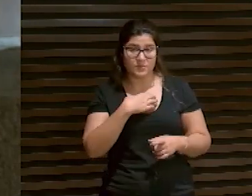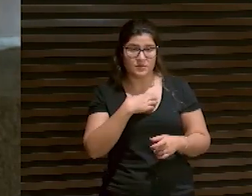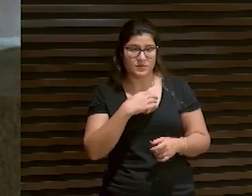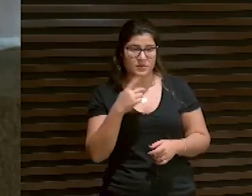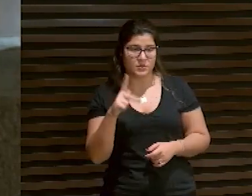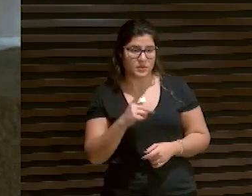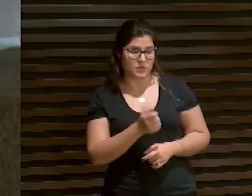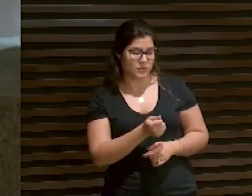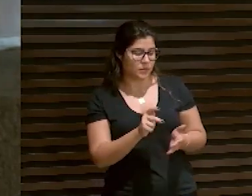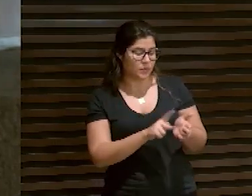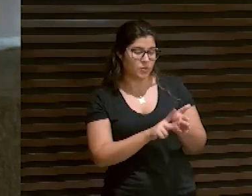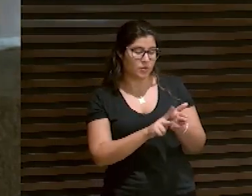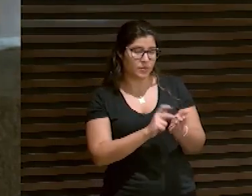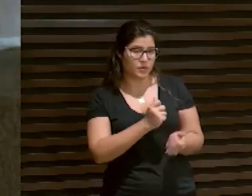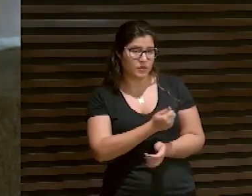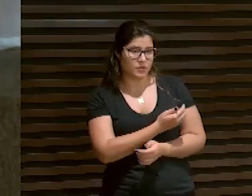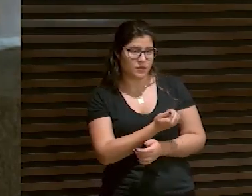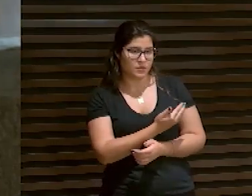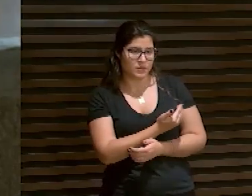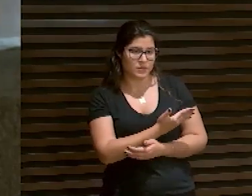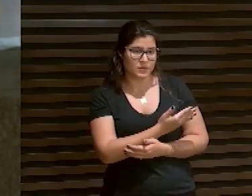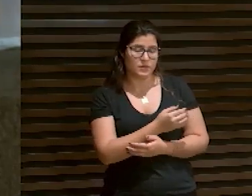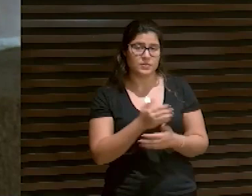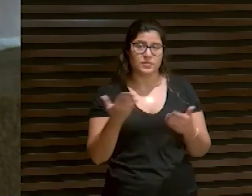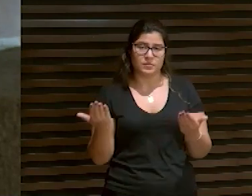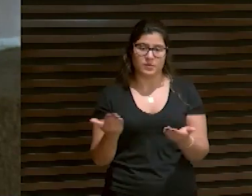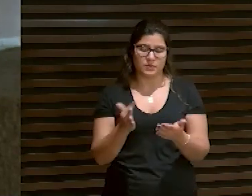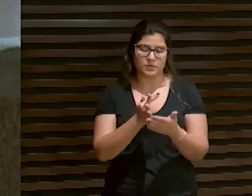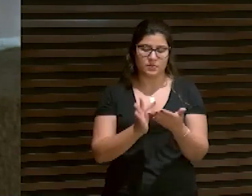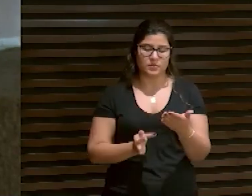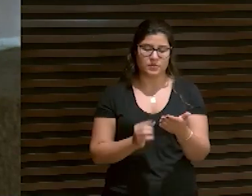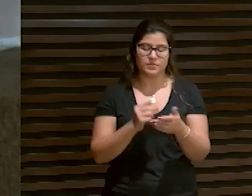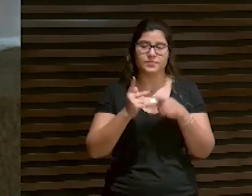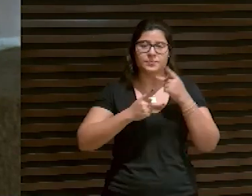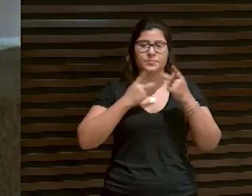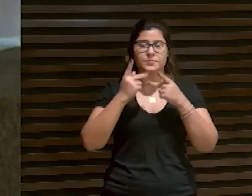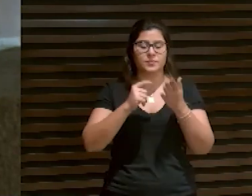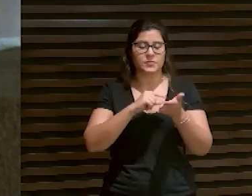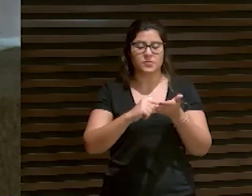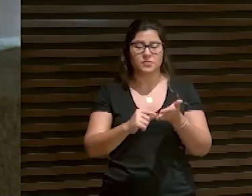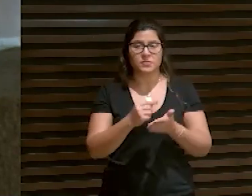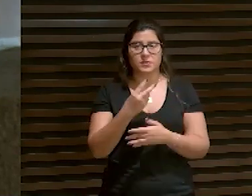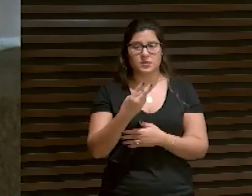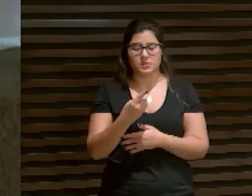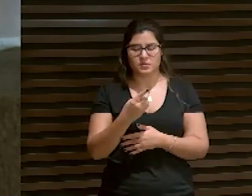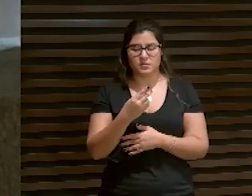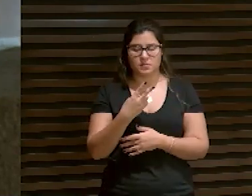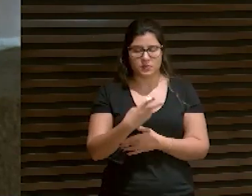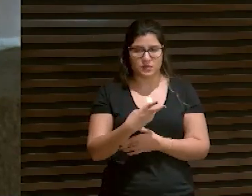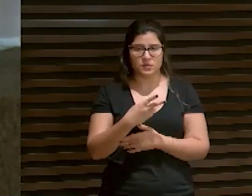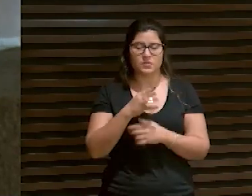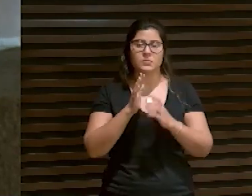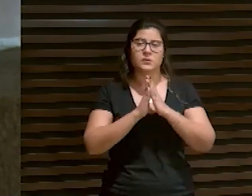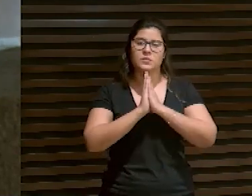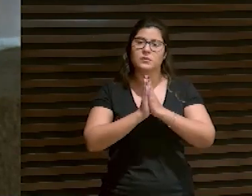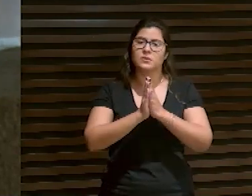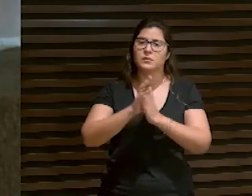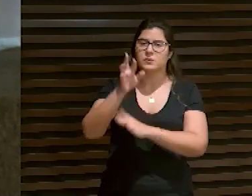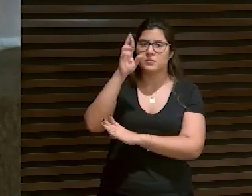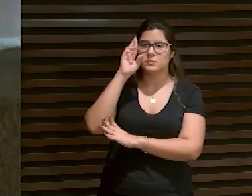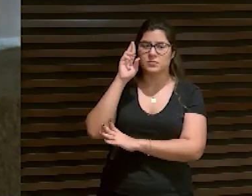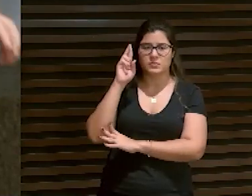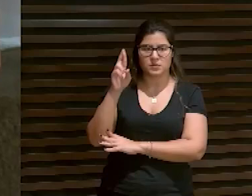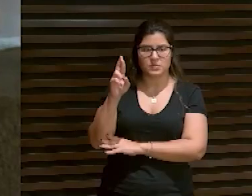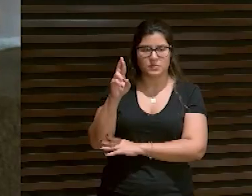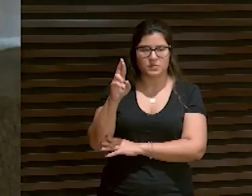texto fala, no versículo 2, que ele ora ao Senhor, dizendo que ele não queria ir até